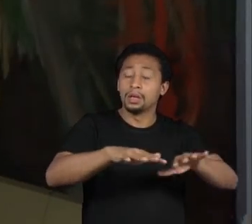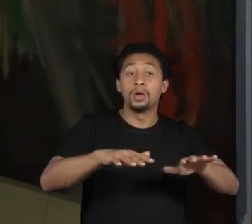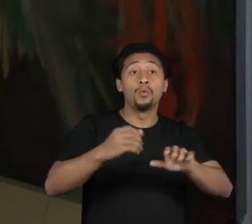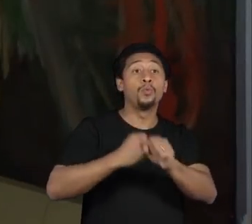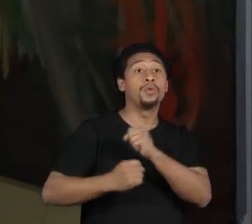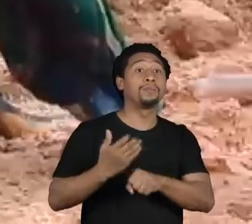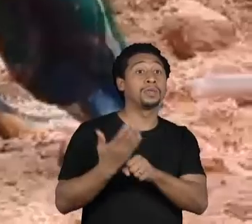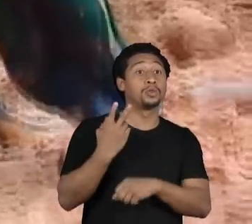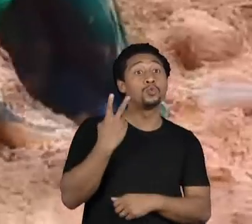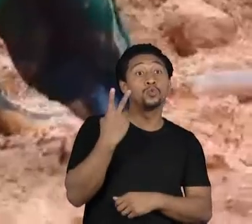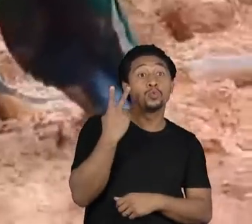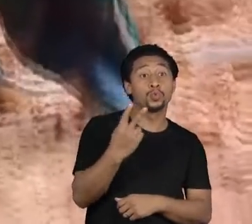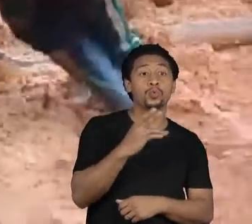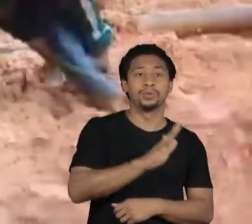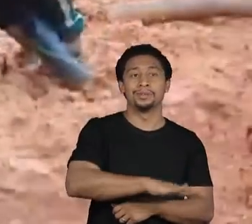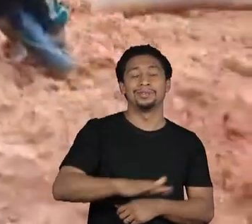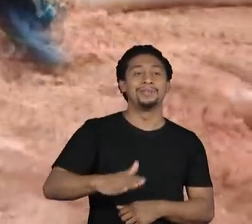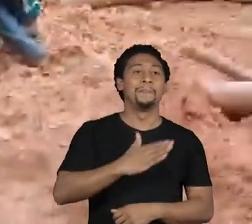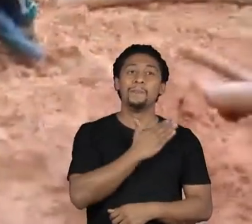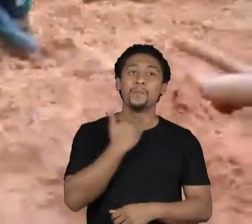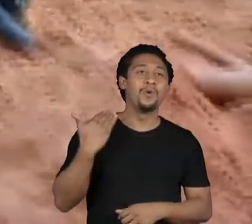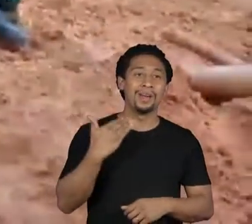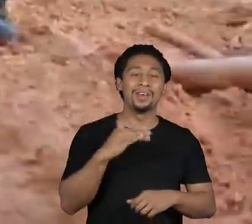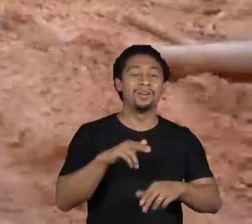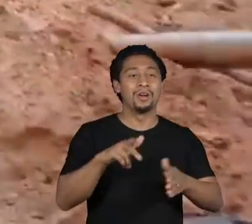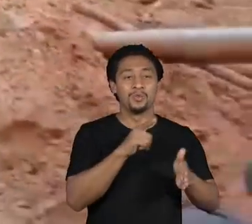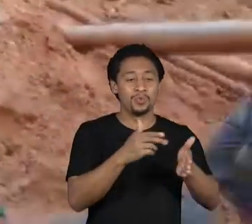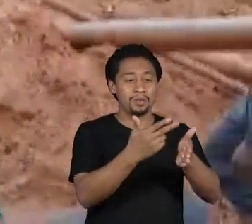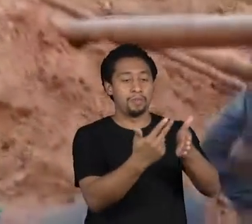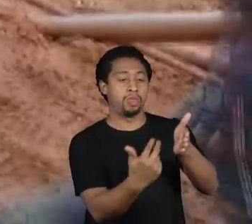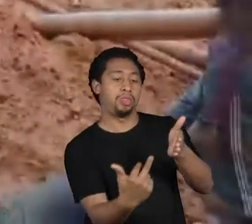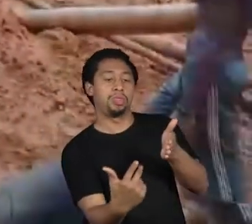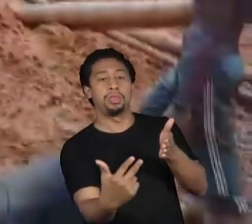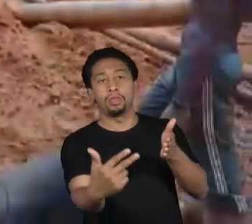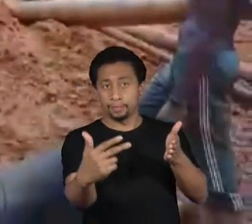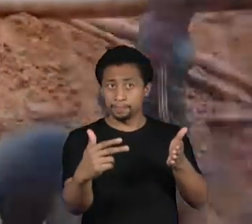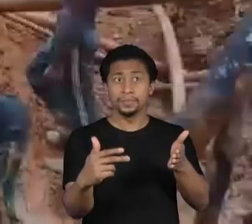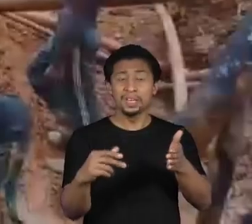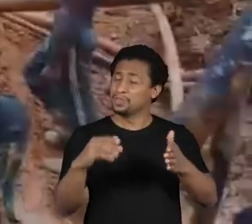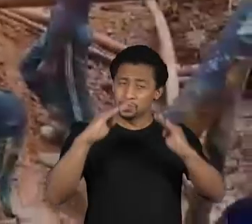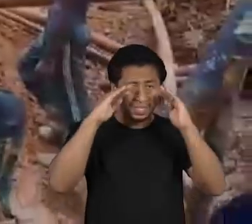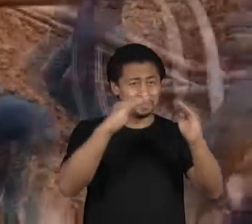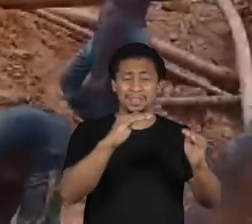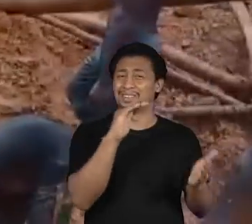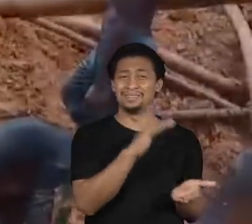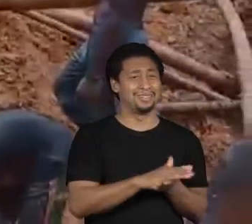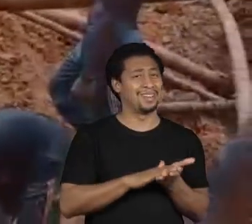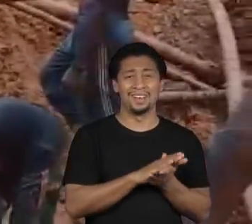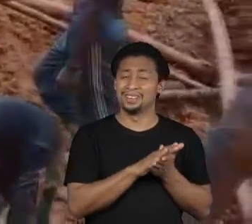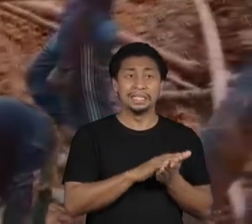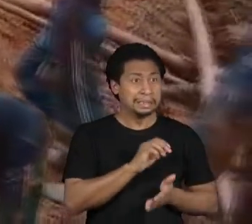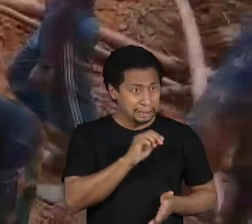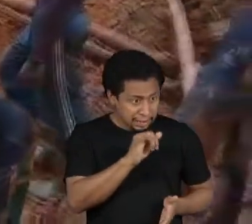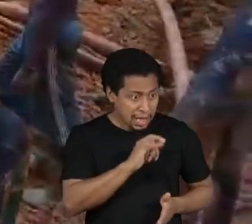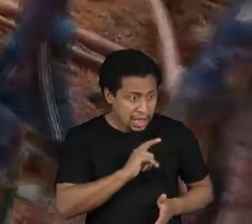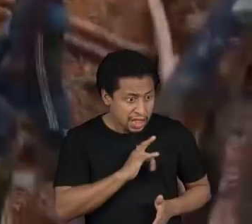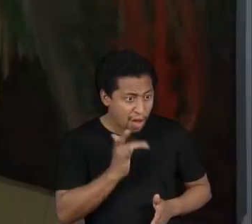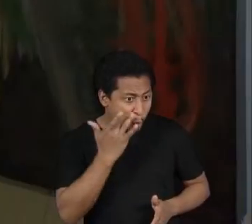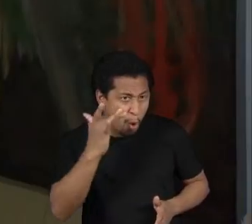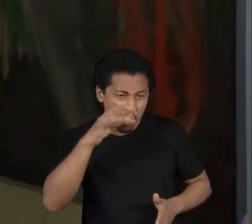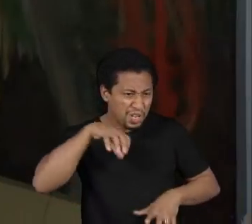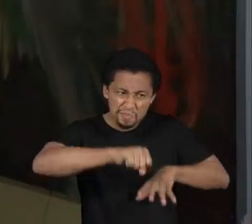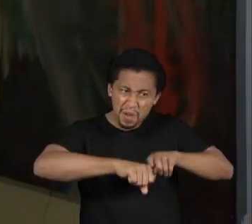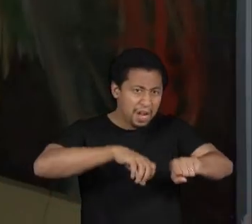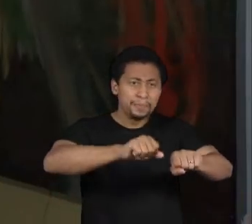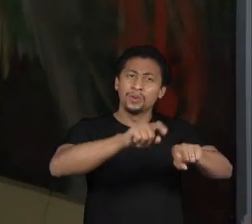crianças afogadas. Garimpeiros não respeitam a terra. Se tiver ouro, estão lá buscando. Expliquem, espalhem